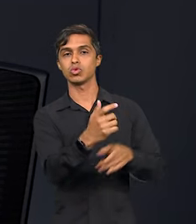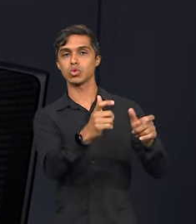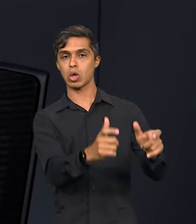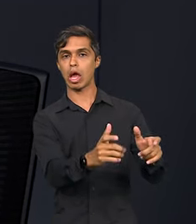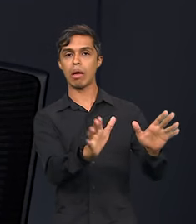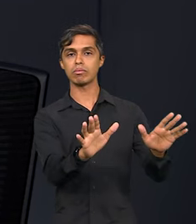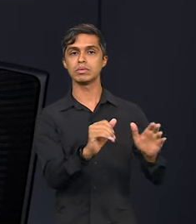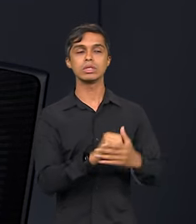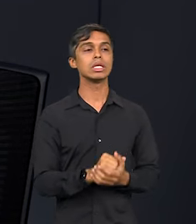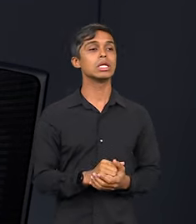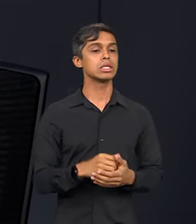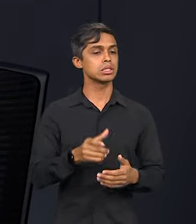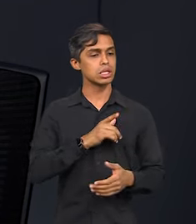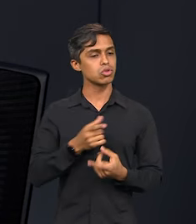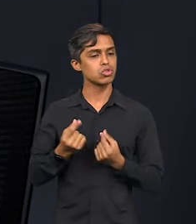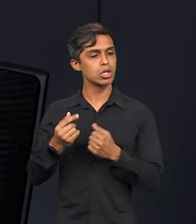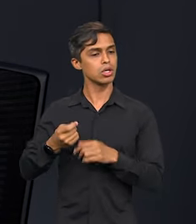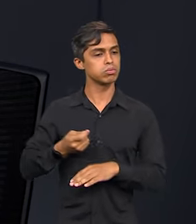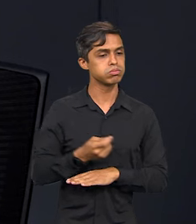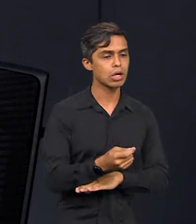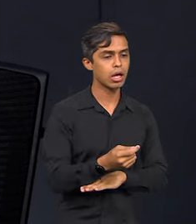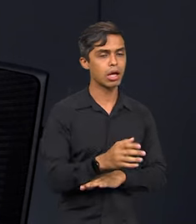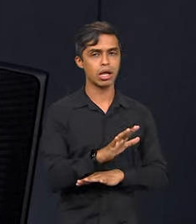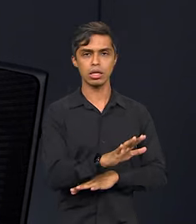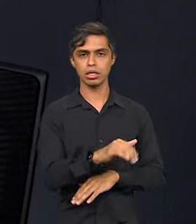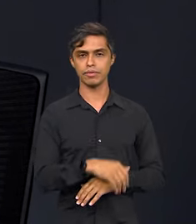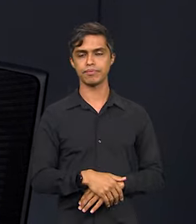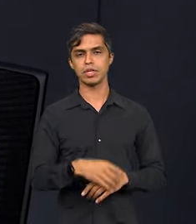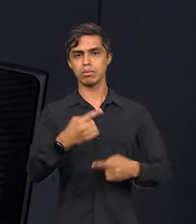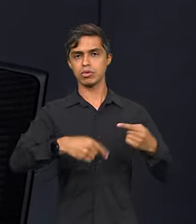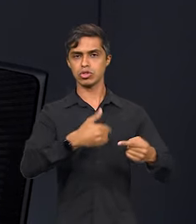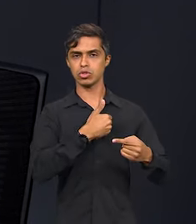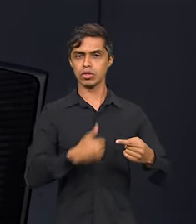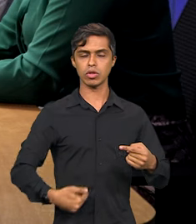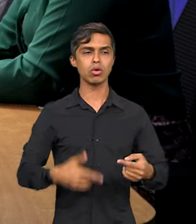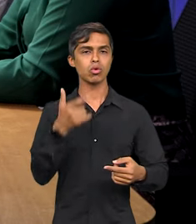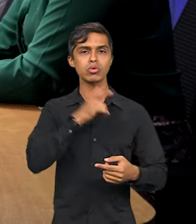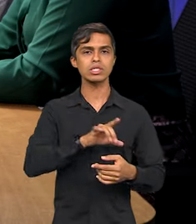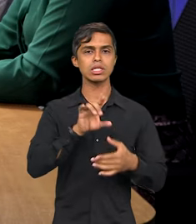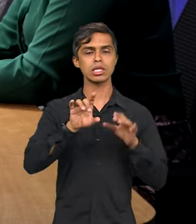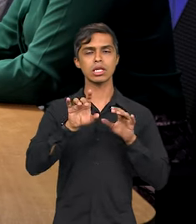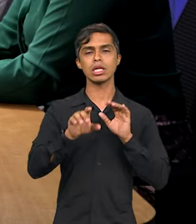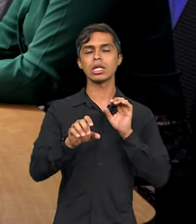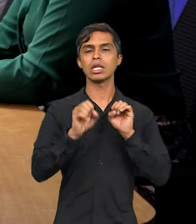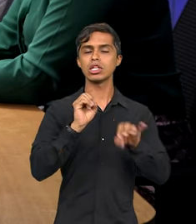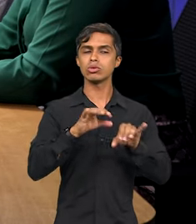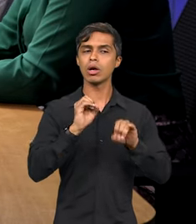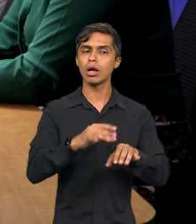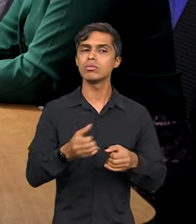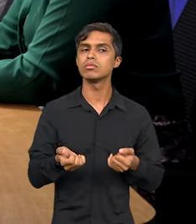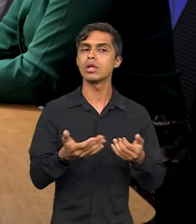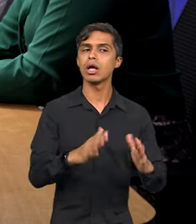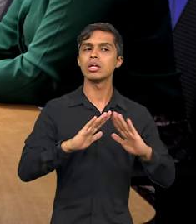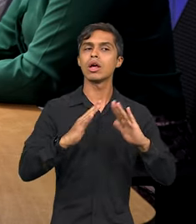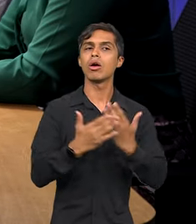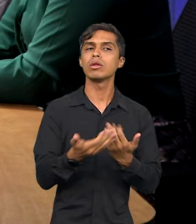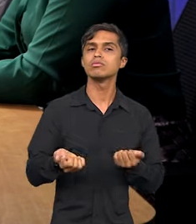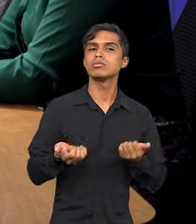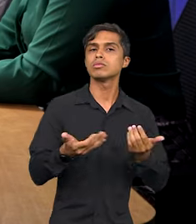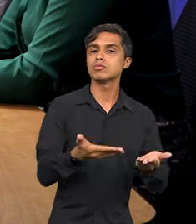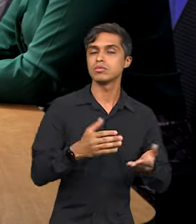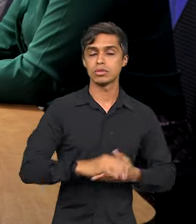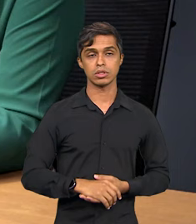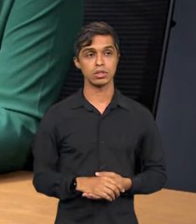localidade em que haja um investimento eh em políticas públicas de acesso à educação as escolas estejam disponíveis